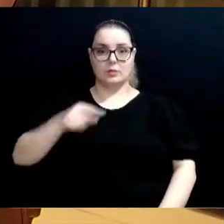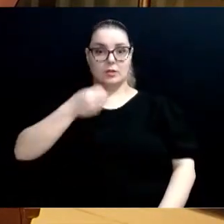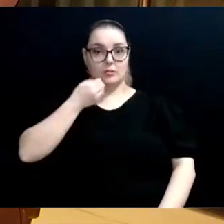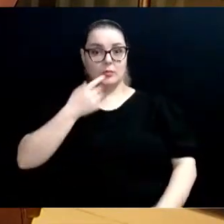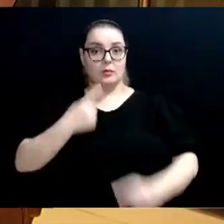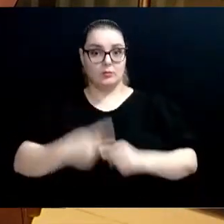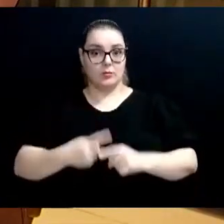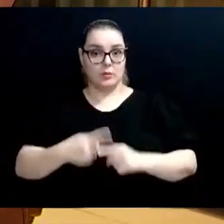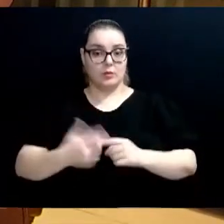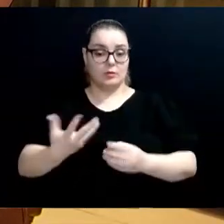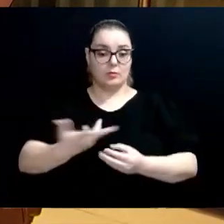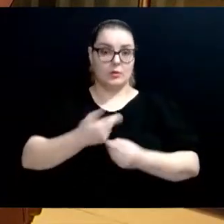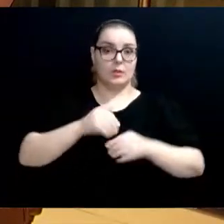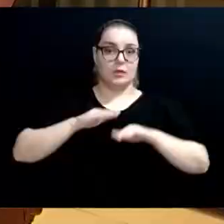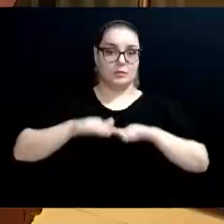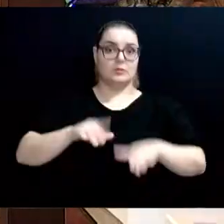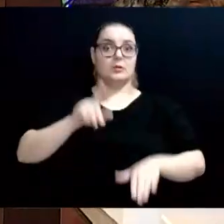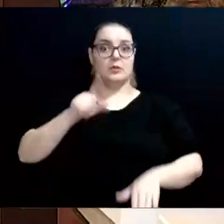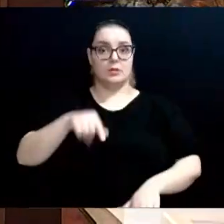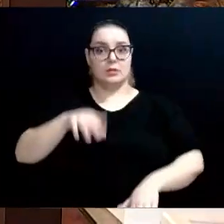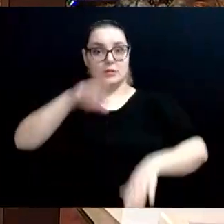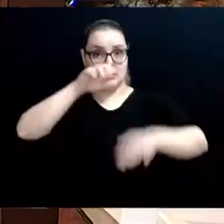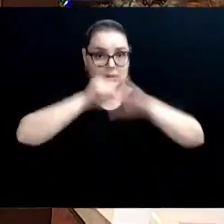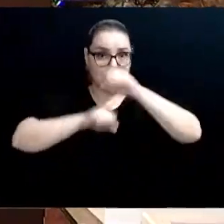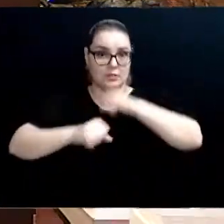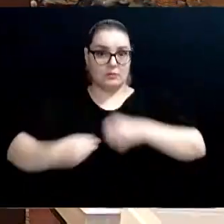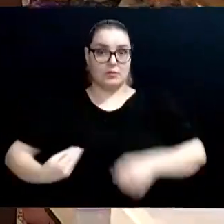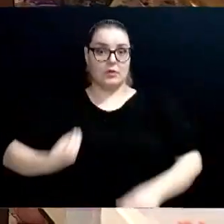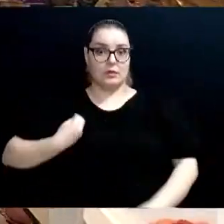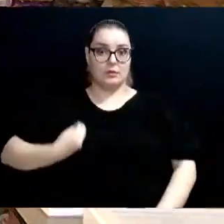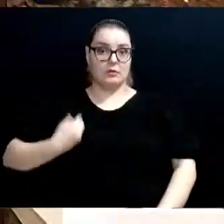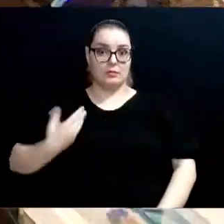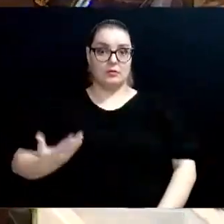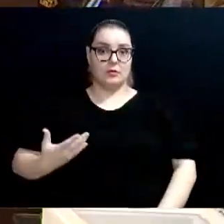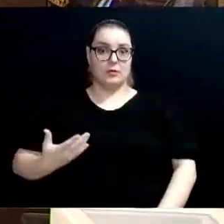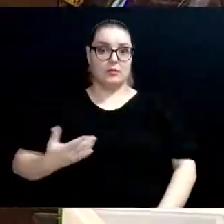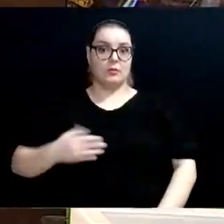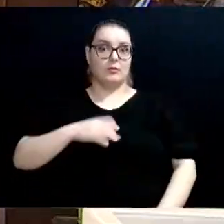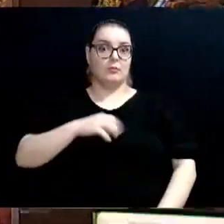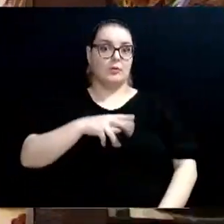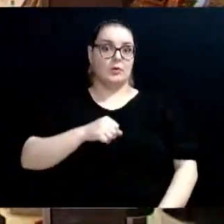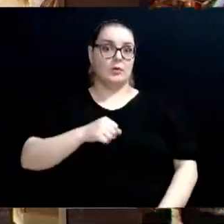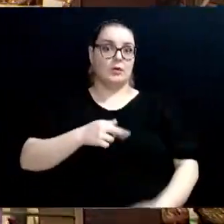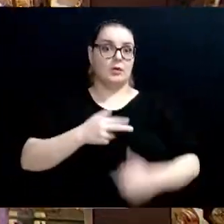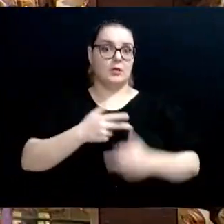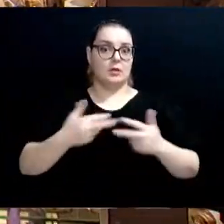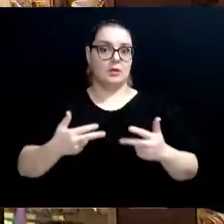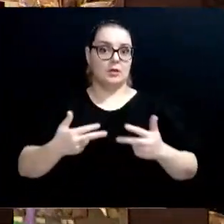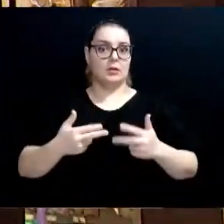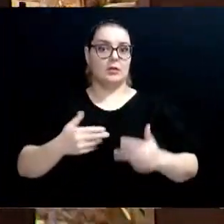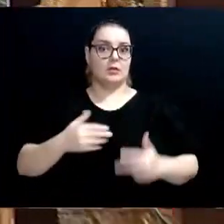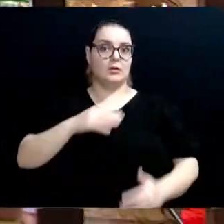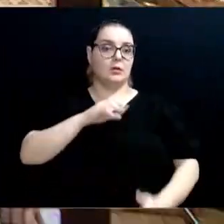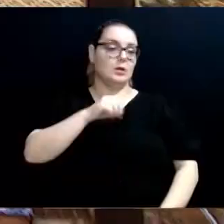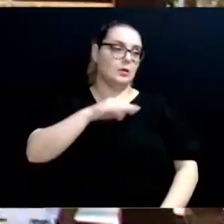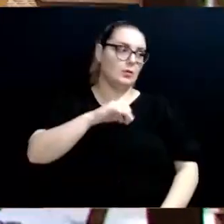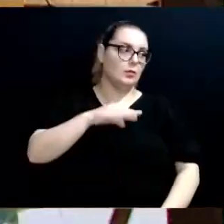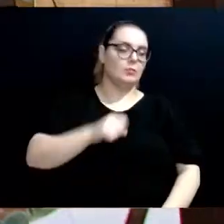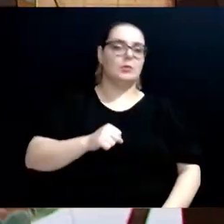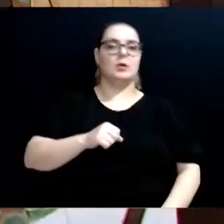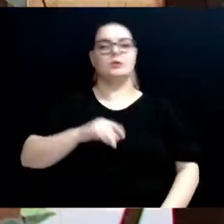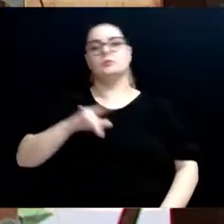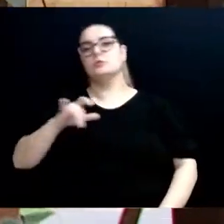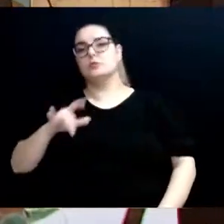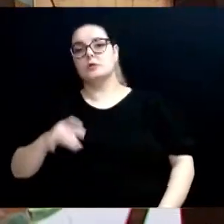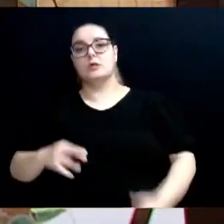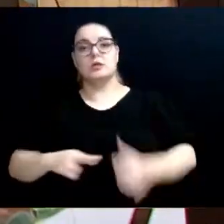de shopping vivem, e é bom porque assim, o artesão, ele aprende a viver o mercado. Ele sai daquela coisa